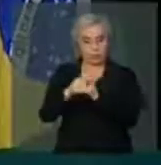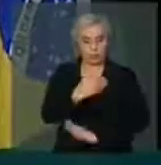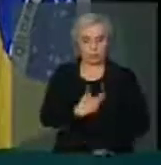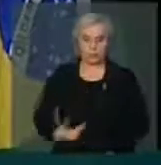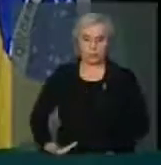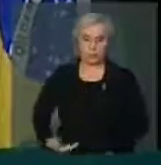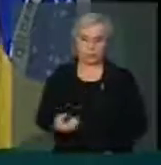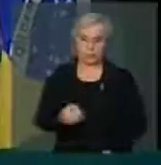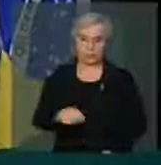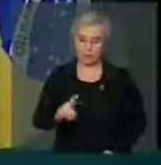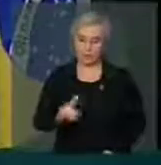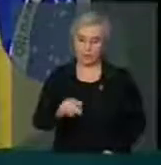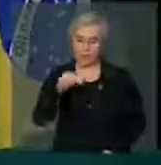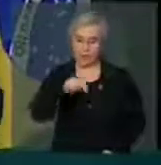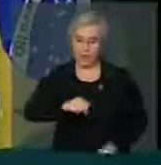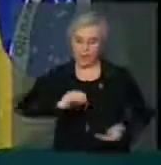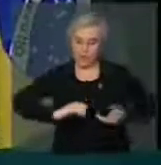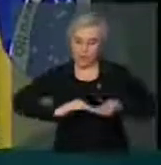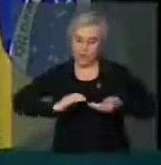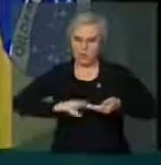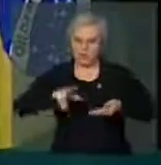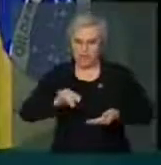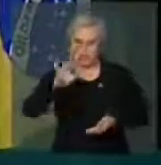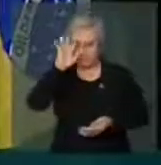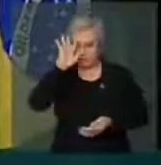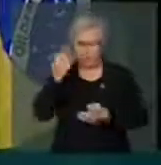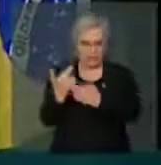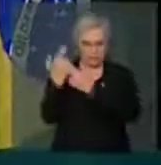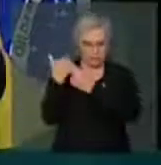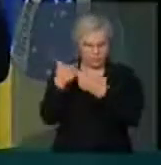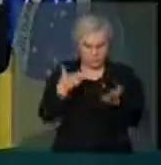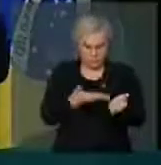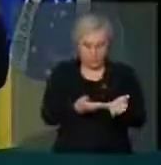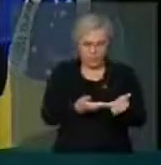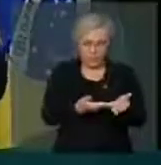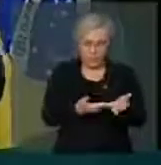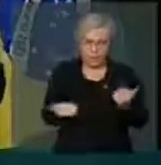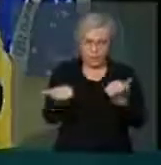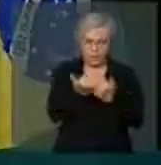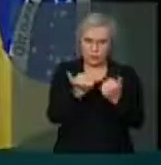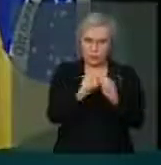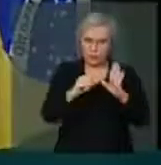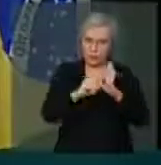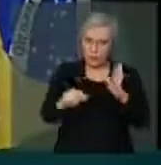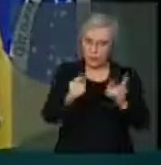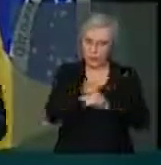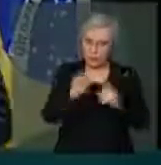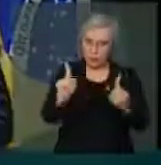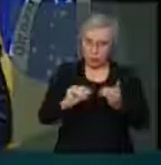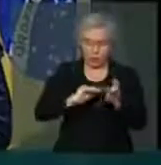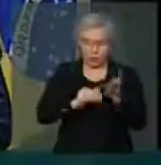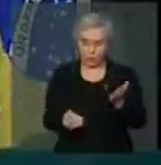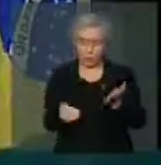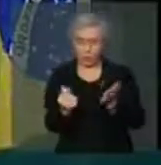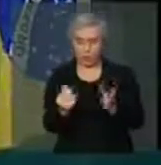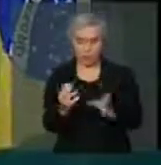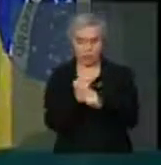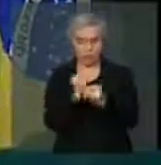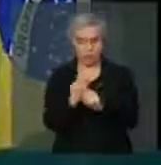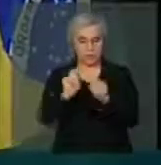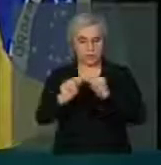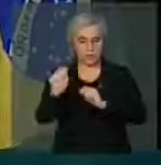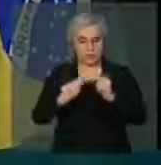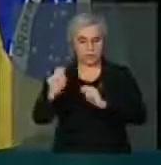o Congresso Nacional que terá esse papel. E o corte na máquina administrativa, que tem mais